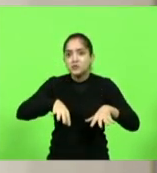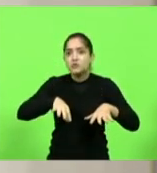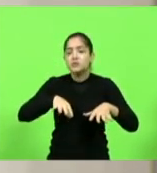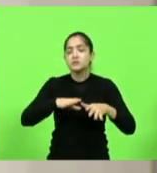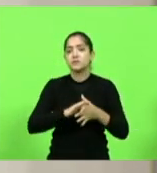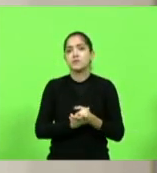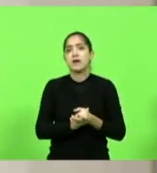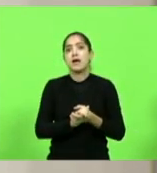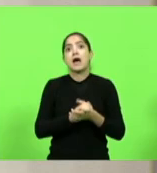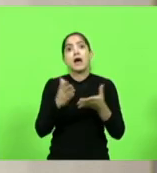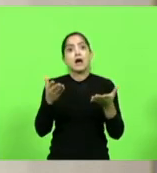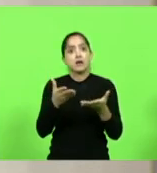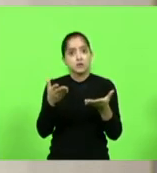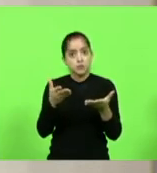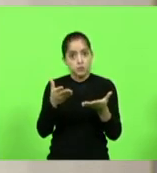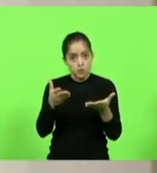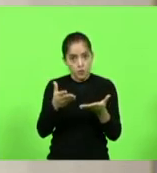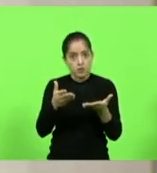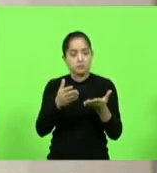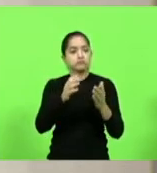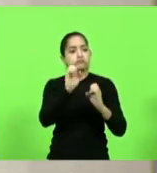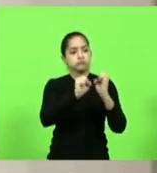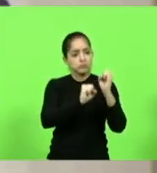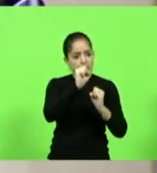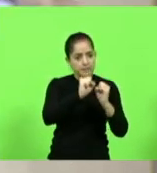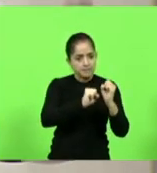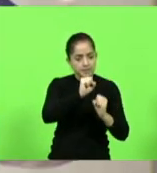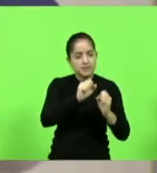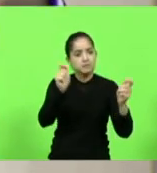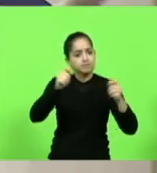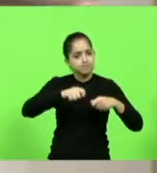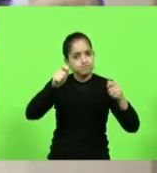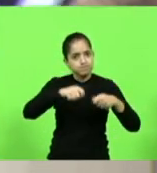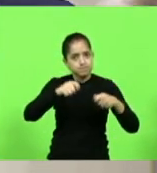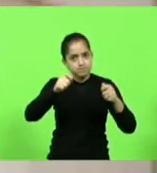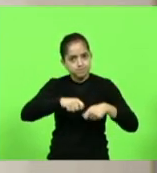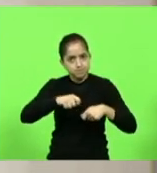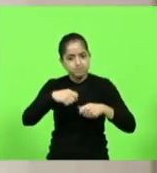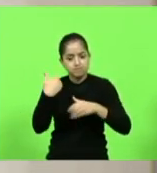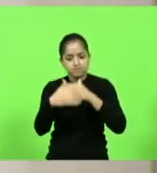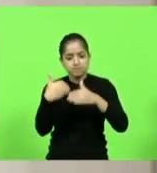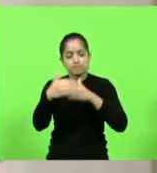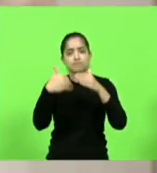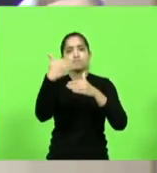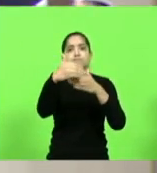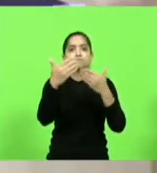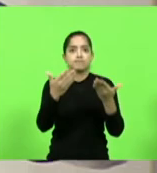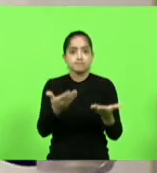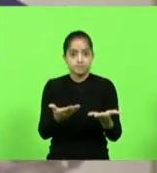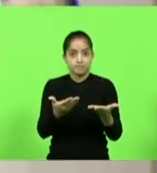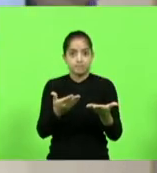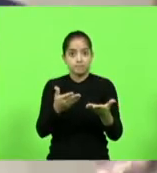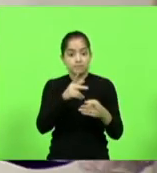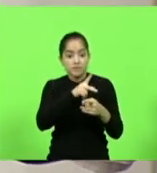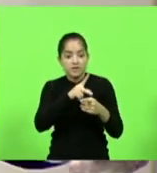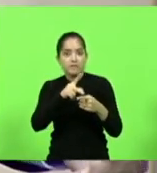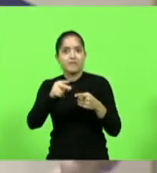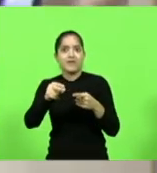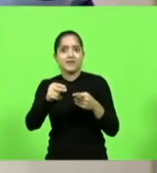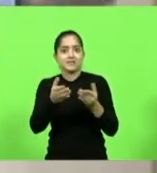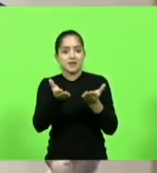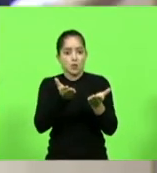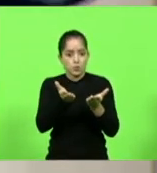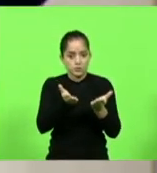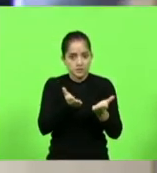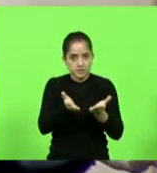aparece, deputado Ivan, uma empresa habilitada para tocar e para desenvolver o Estado e que ganha a concessão de forma legal